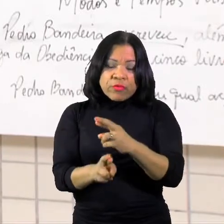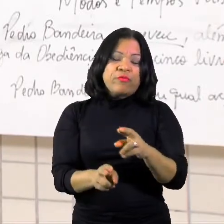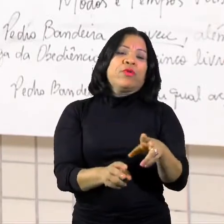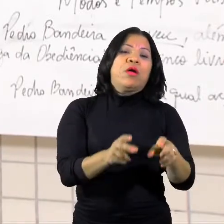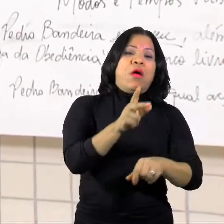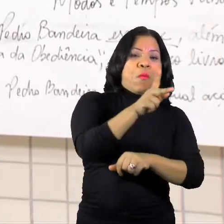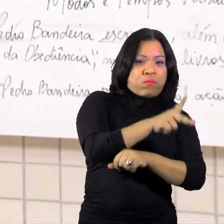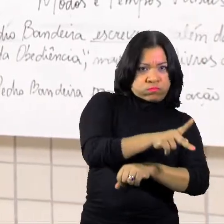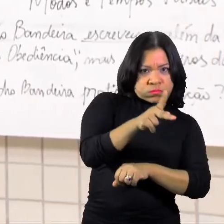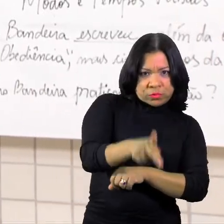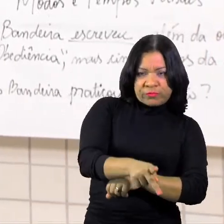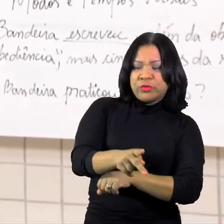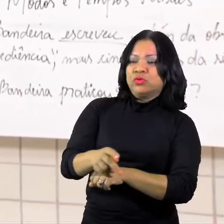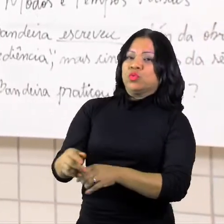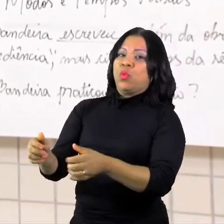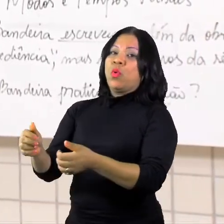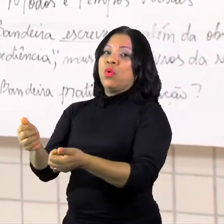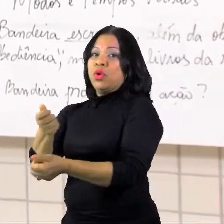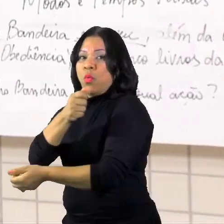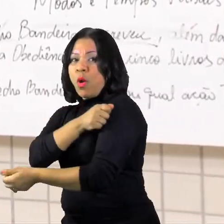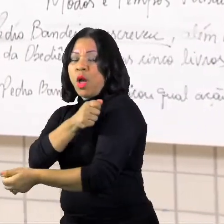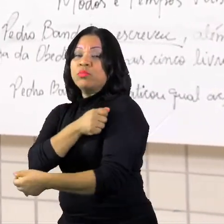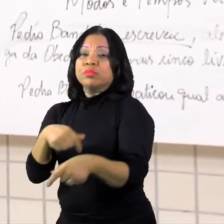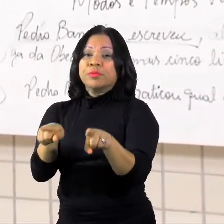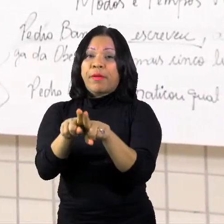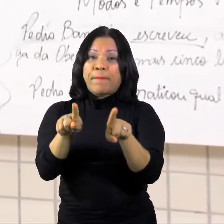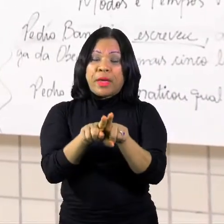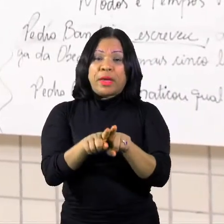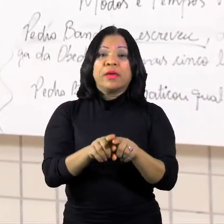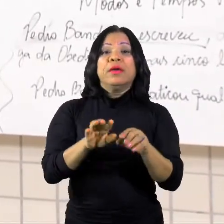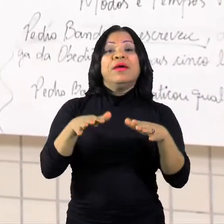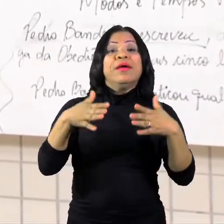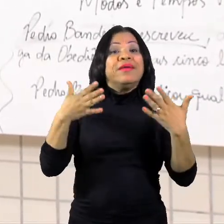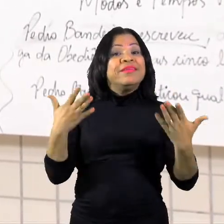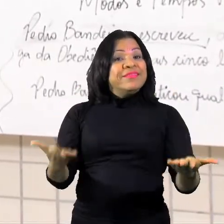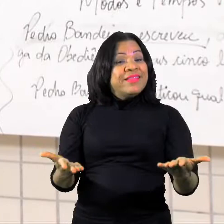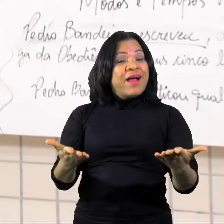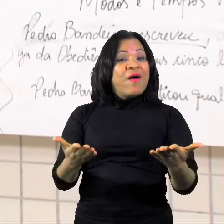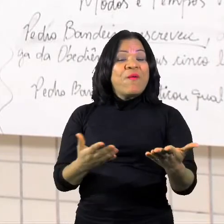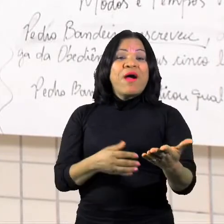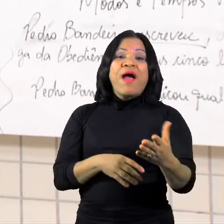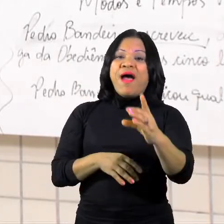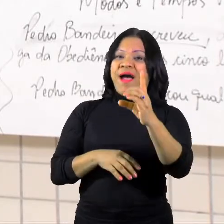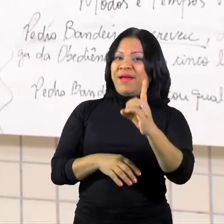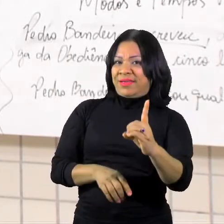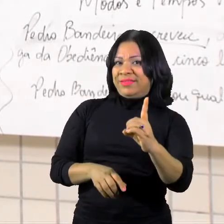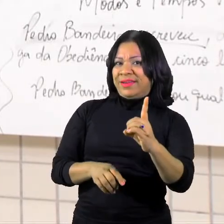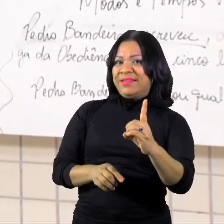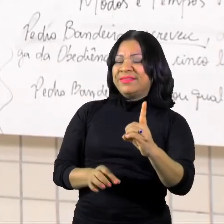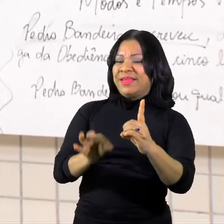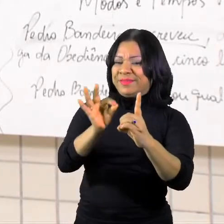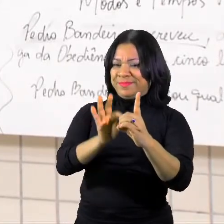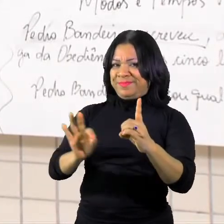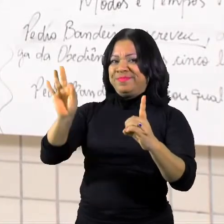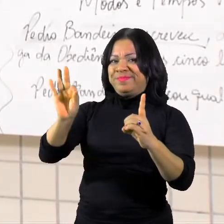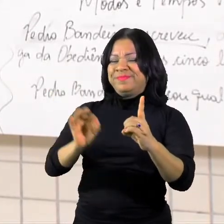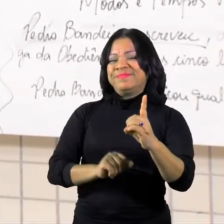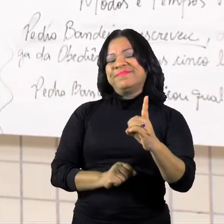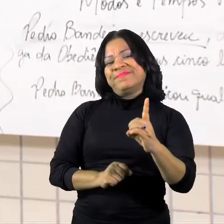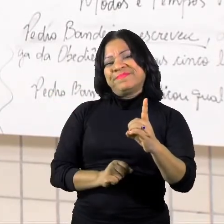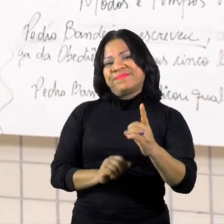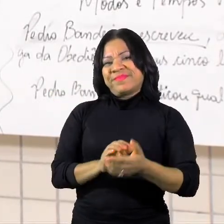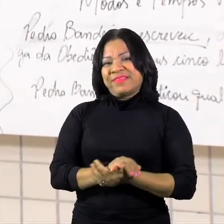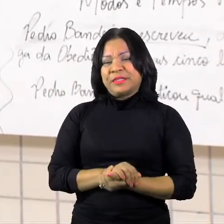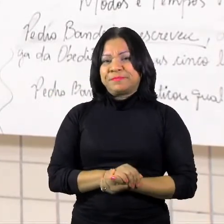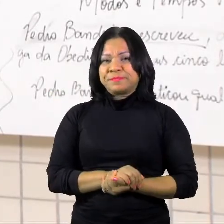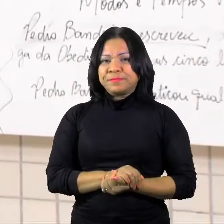professores, mas os alunos também. Então a questão correta é a letra B, lá do seu roteiro de estudo.